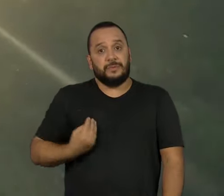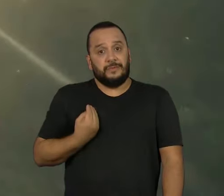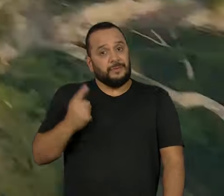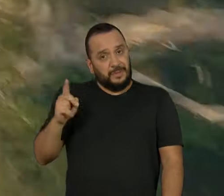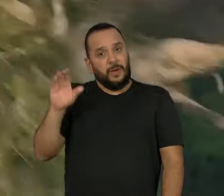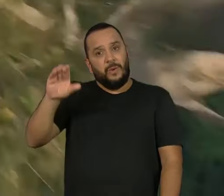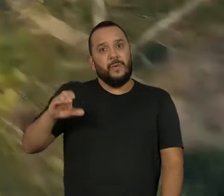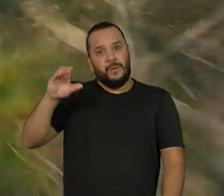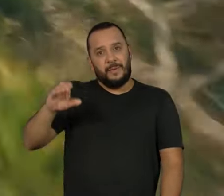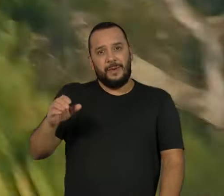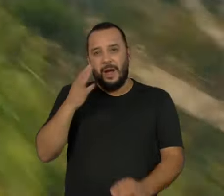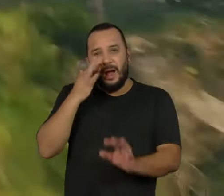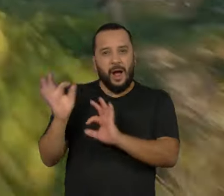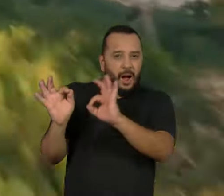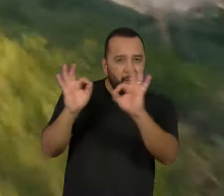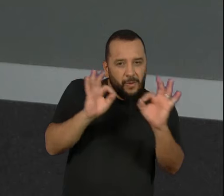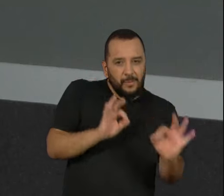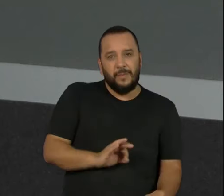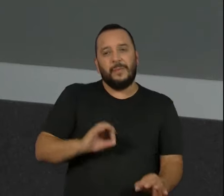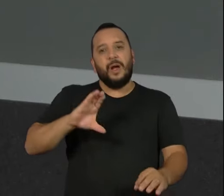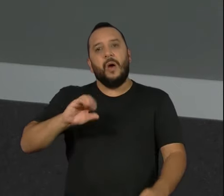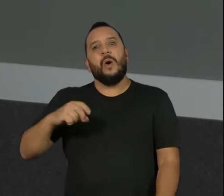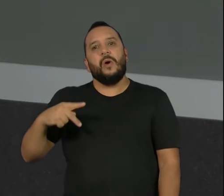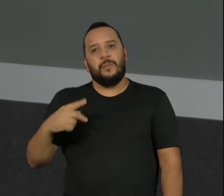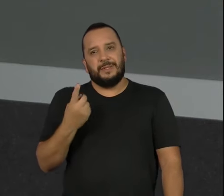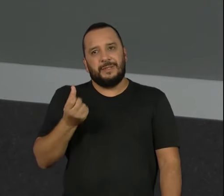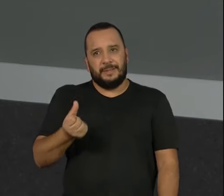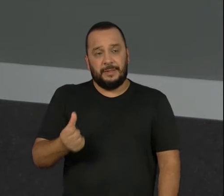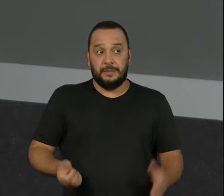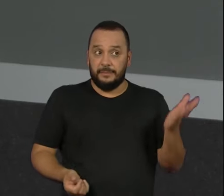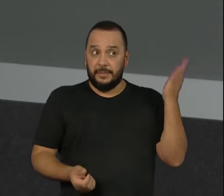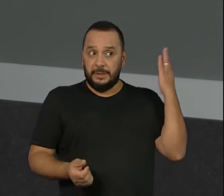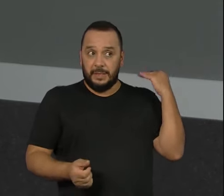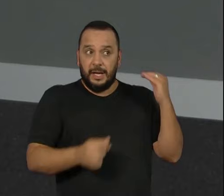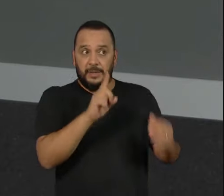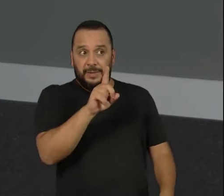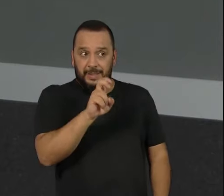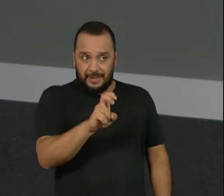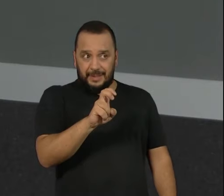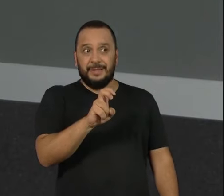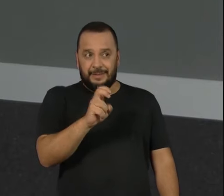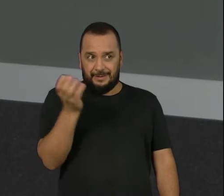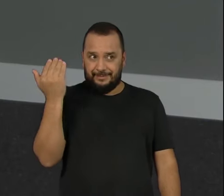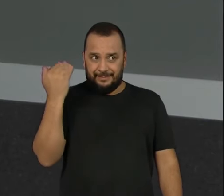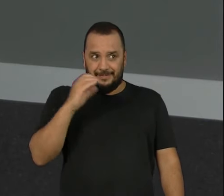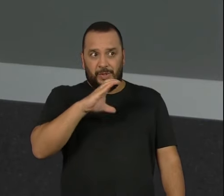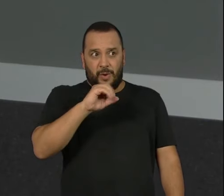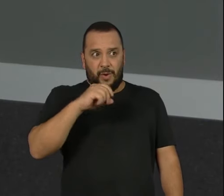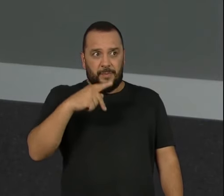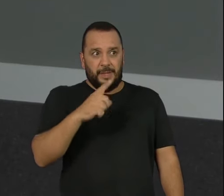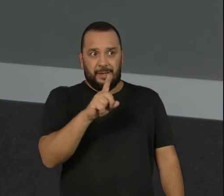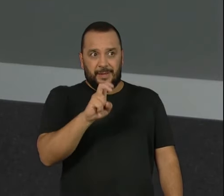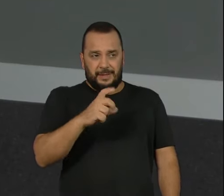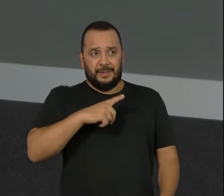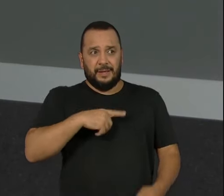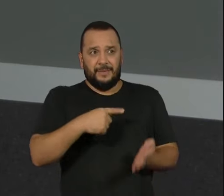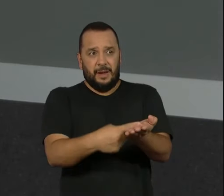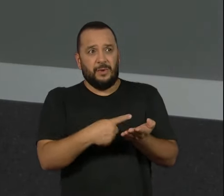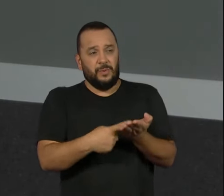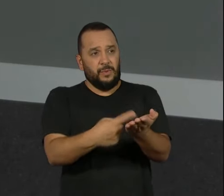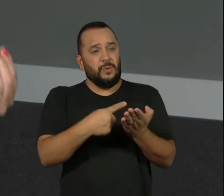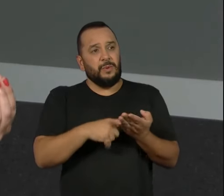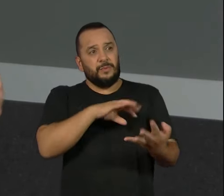da COP16. Na COP anterior, que foi a COP15 em Montreal, foi firmado o Marco Global da Biodiversidade